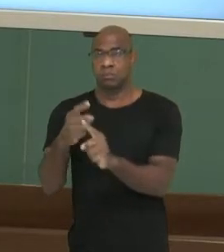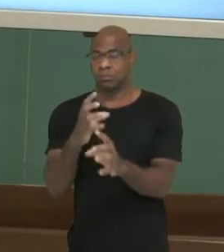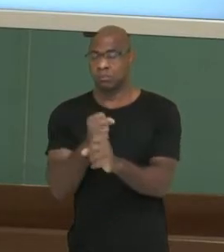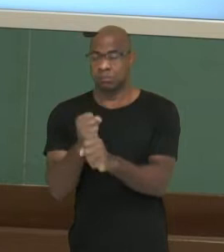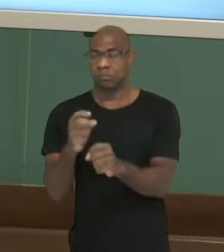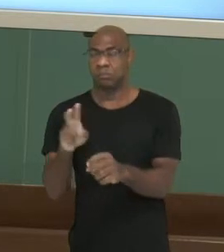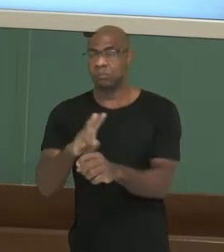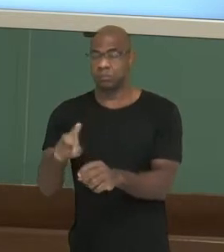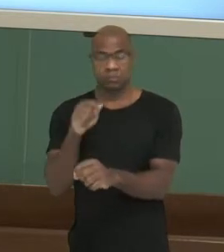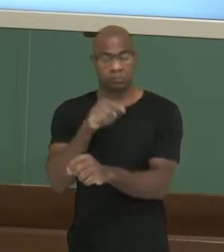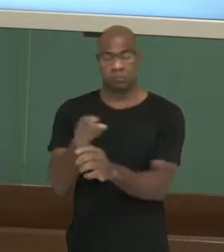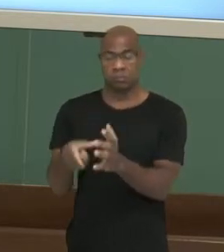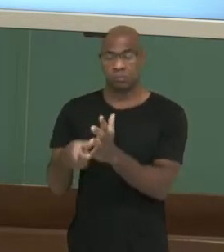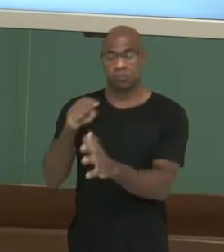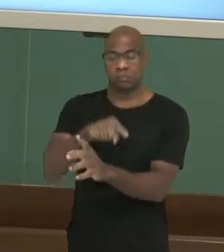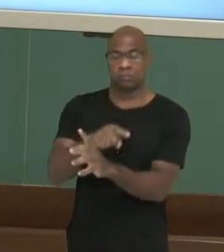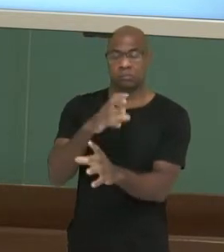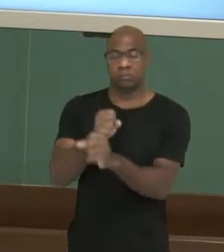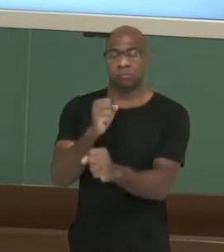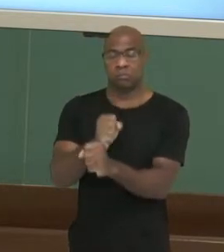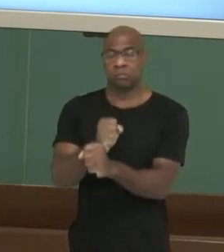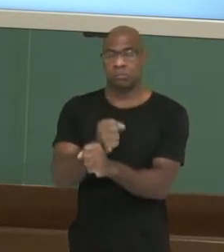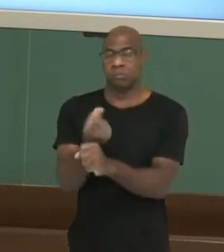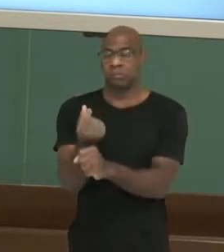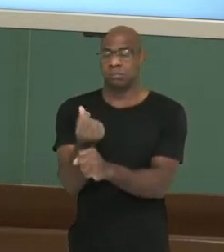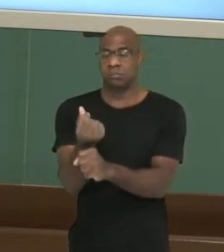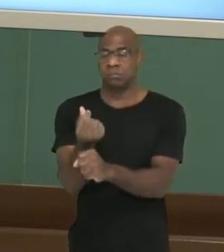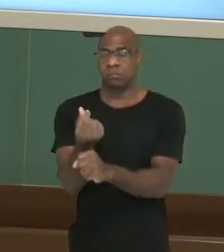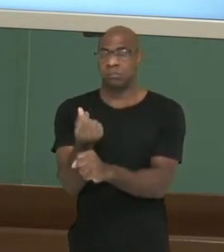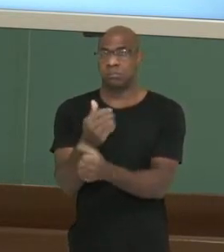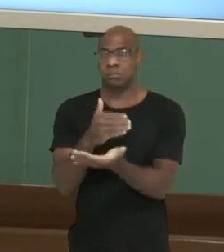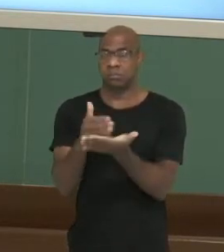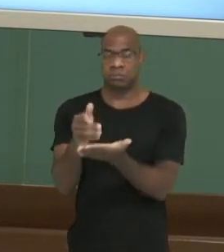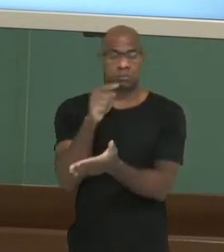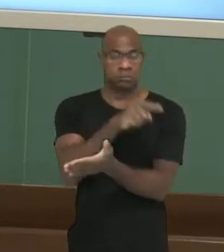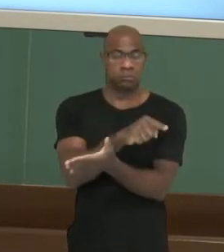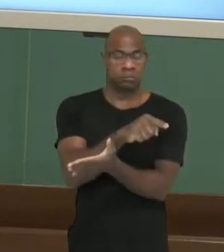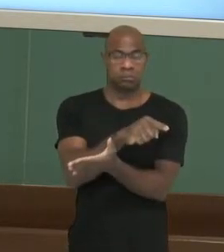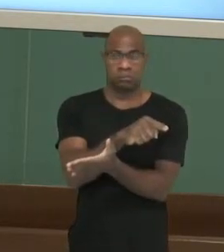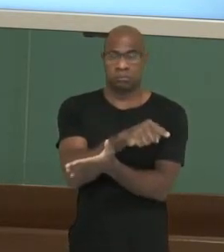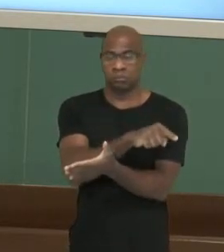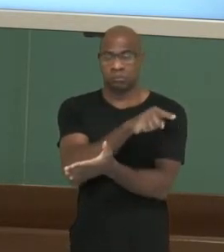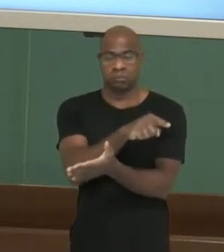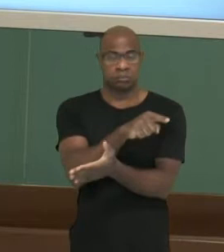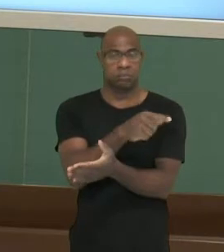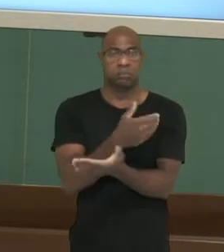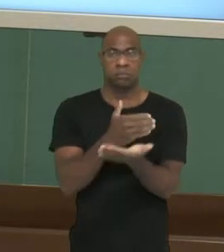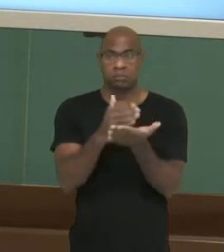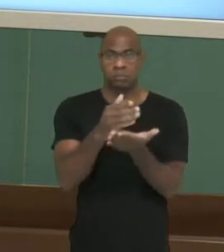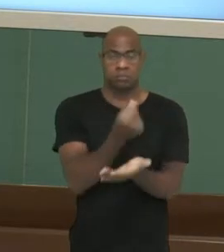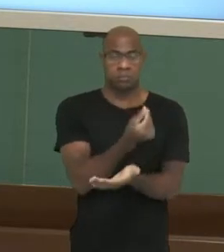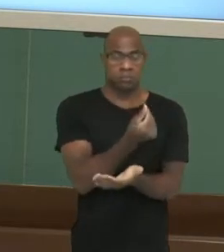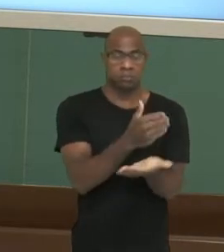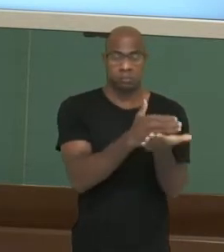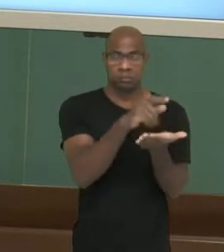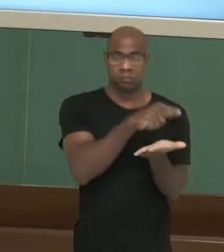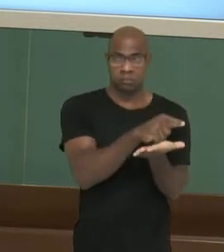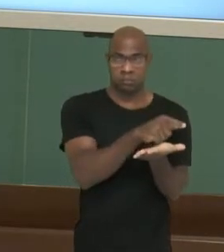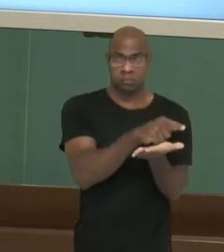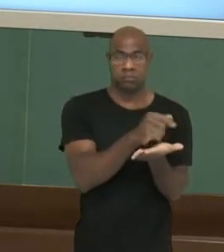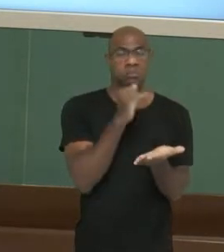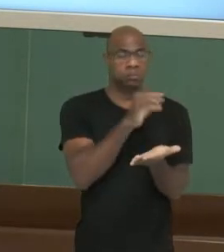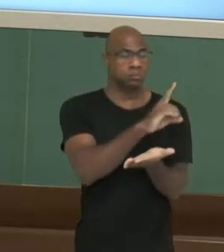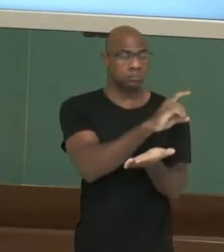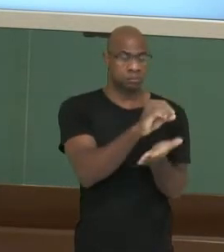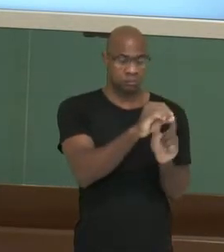valor anterior como capital inicial, como base para o cálculo. Então, lá no começo, capital inicial.